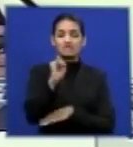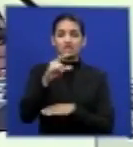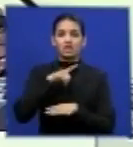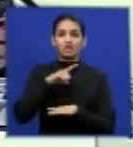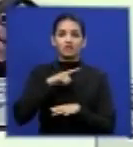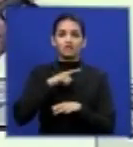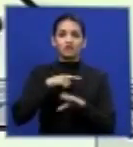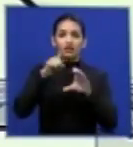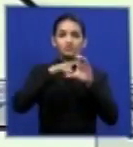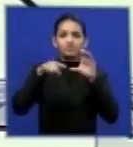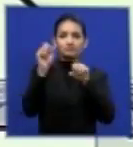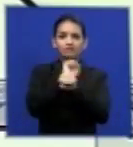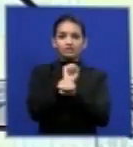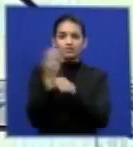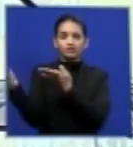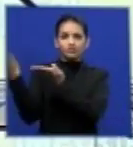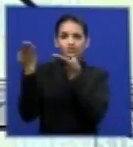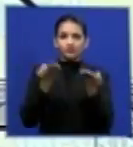usados.